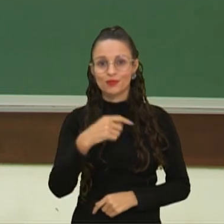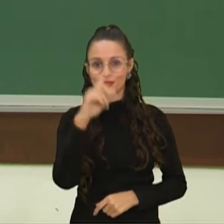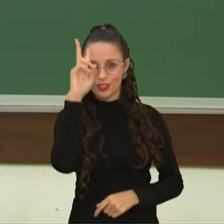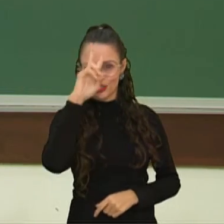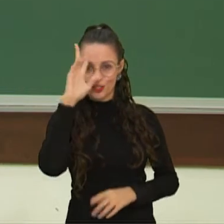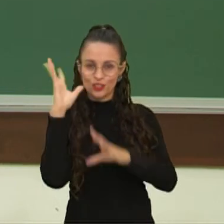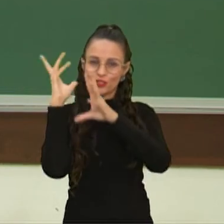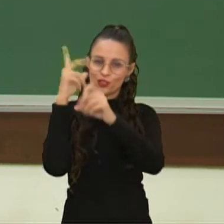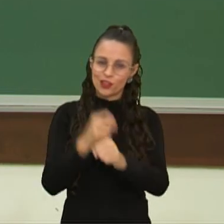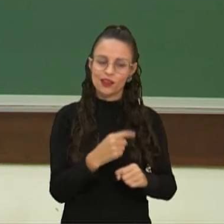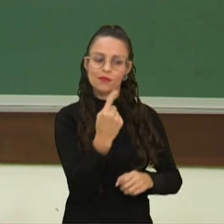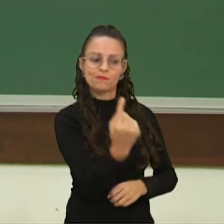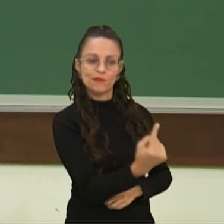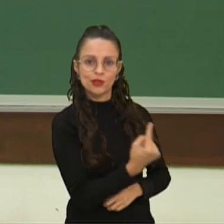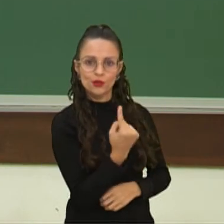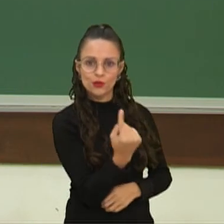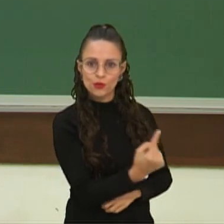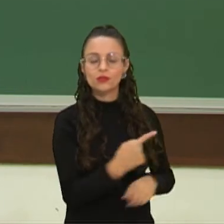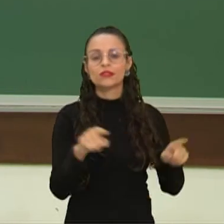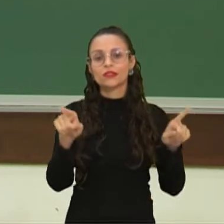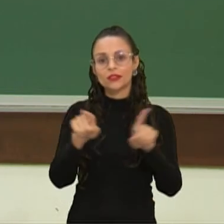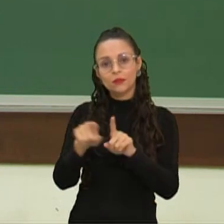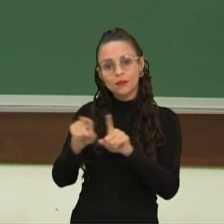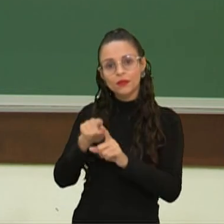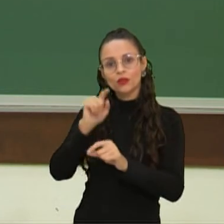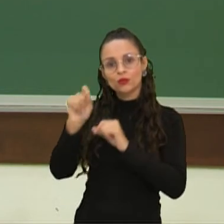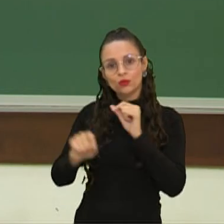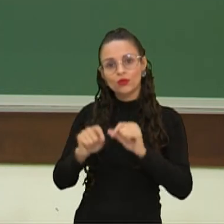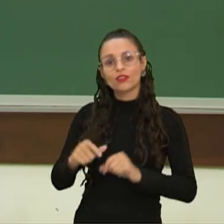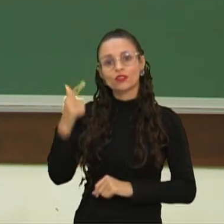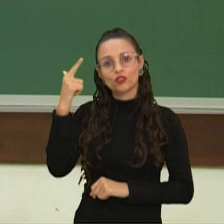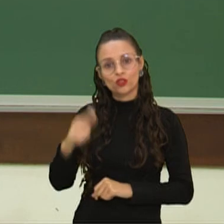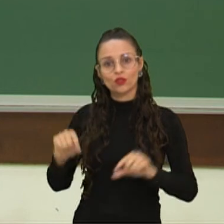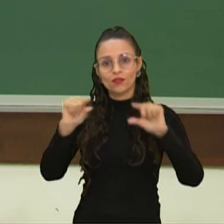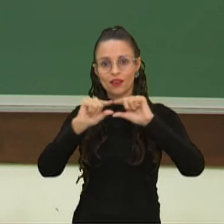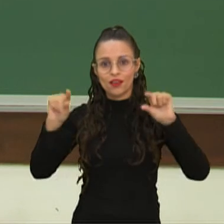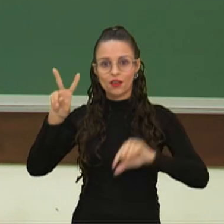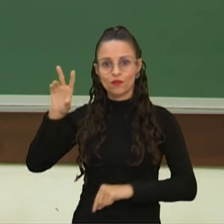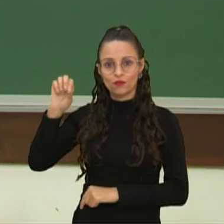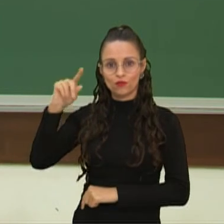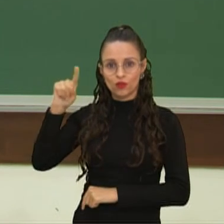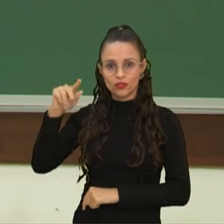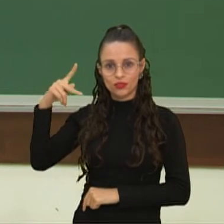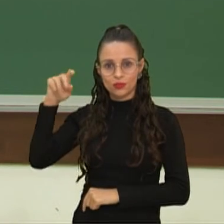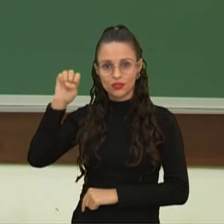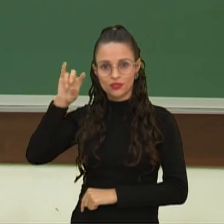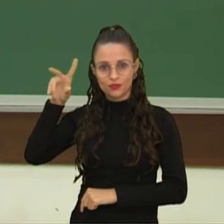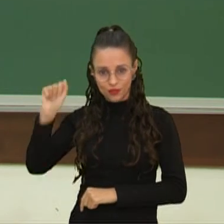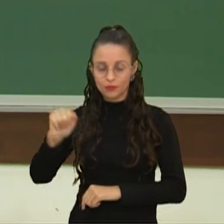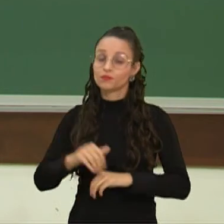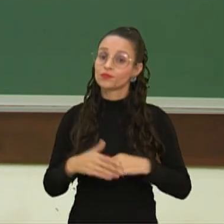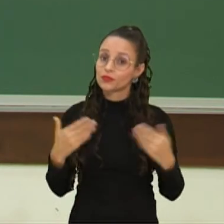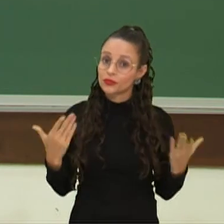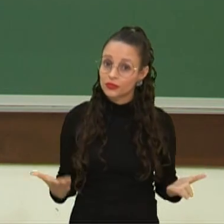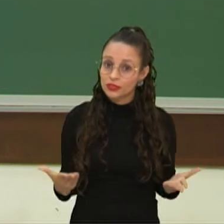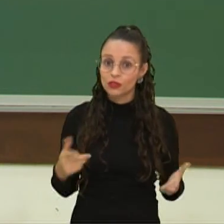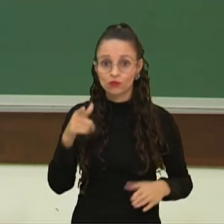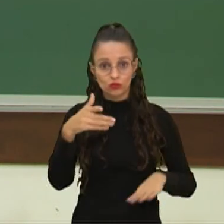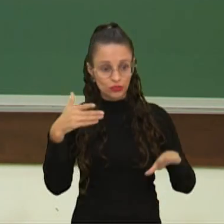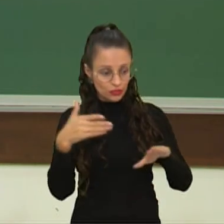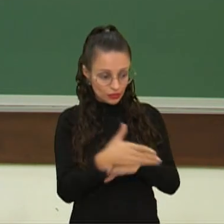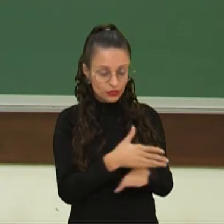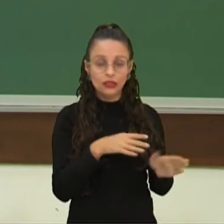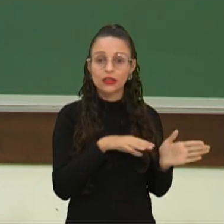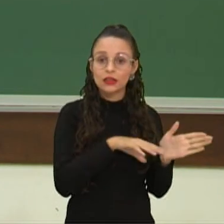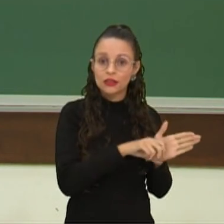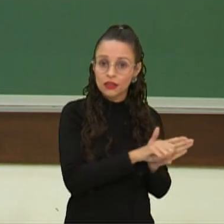micro-ondas, e a gente, mais uma vez, trabalhou a voz passiva, tá ok? Então, repetindo, acessem a